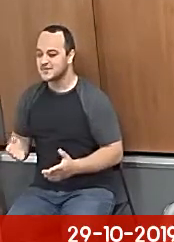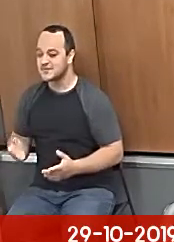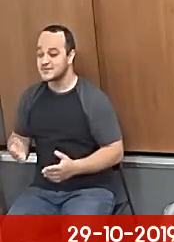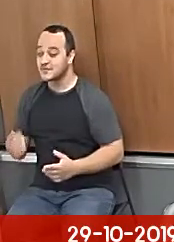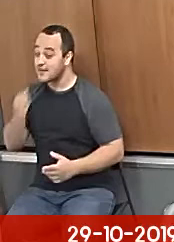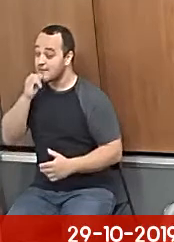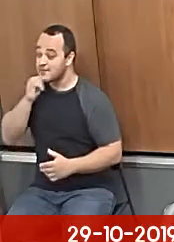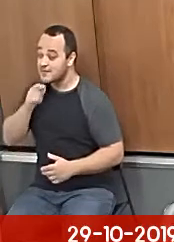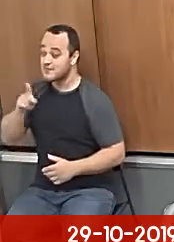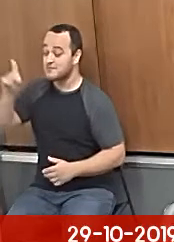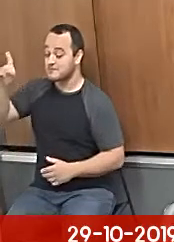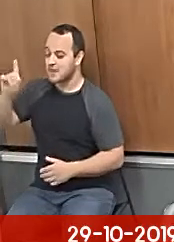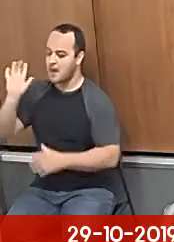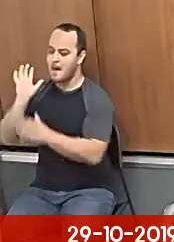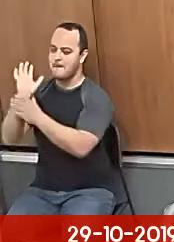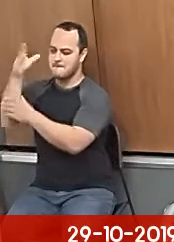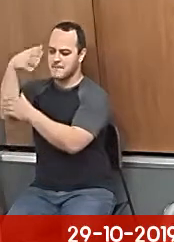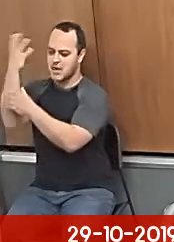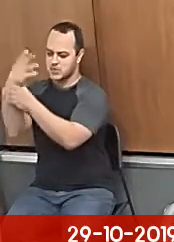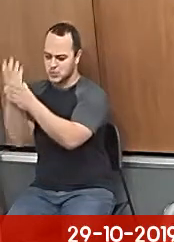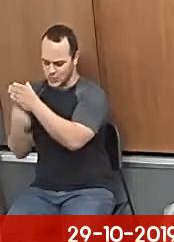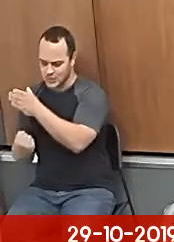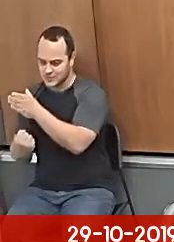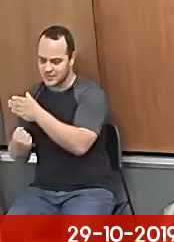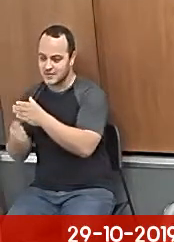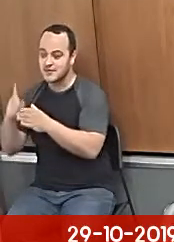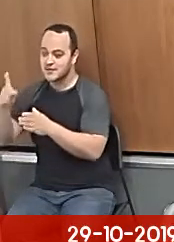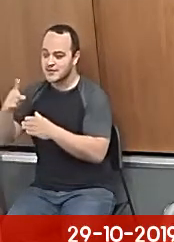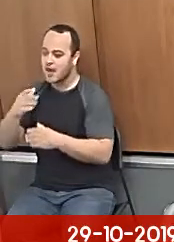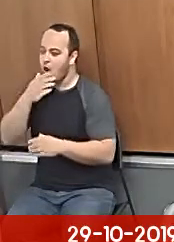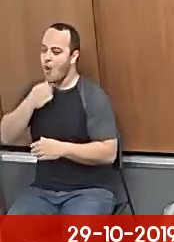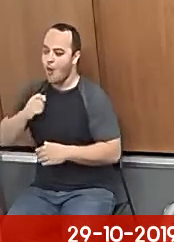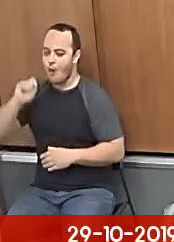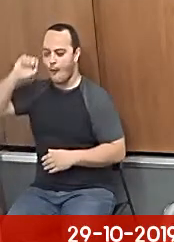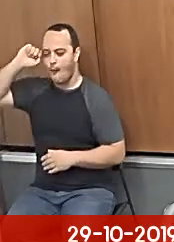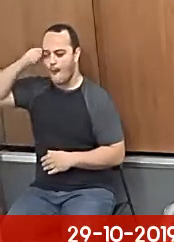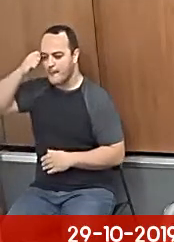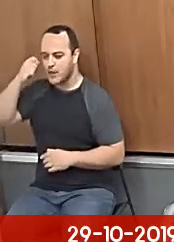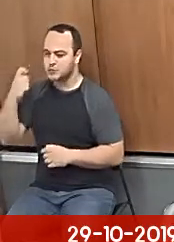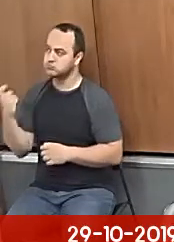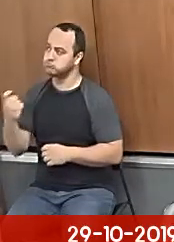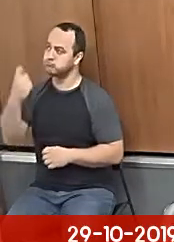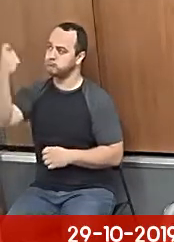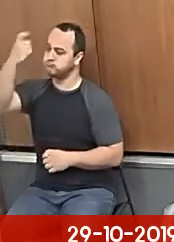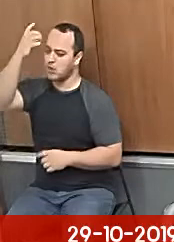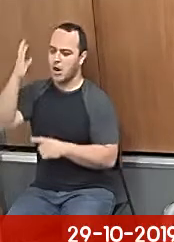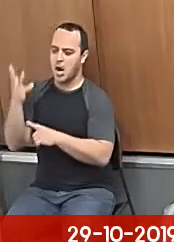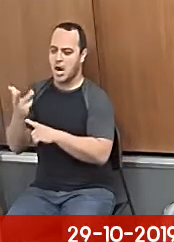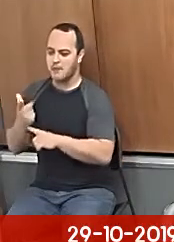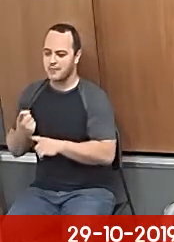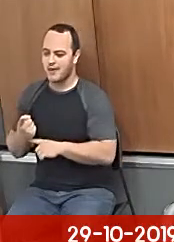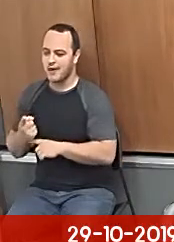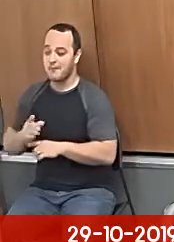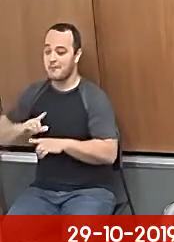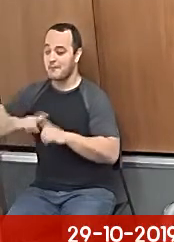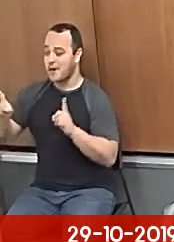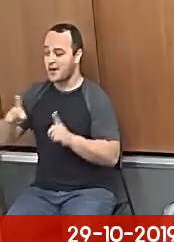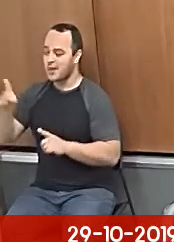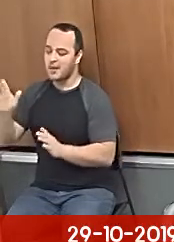de 2 metros de altura, que muitas vezes saiu da periferia. Então, o esporte é isso. E aí o esporte